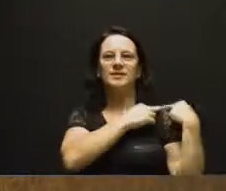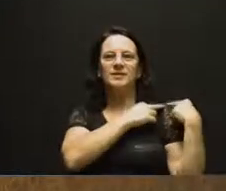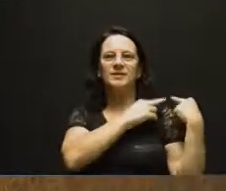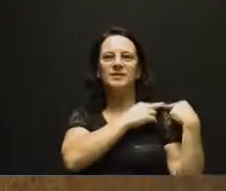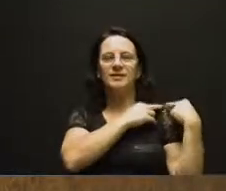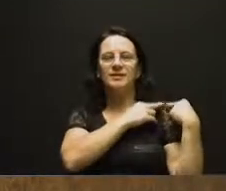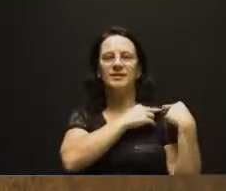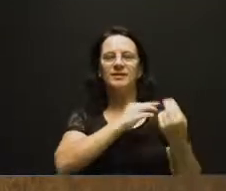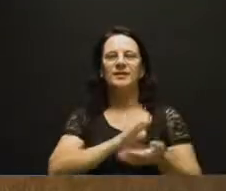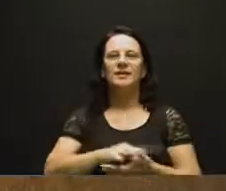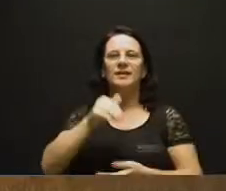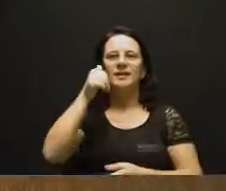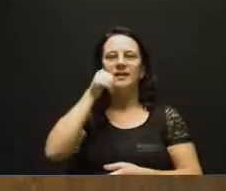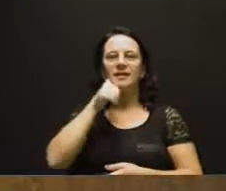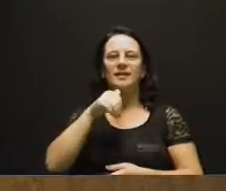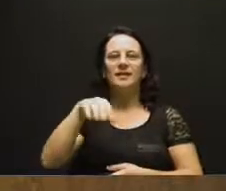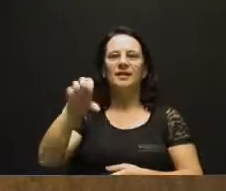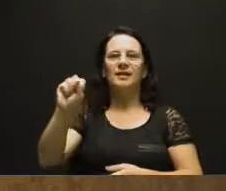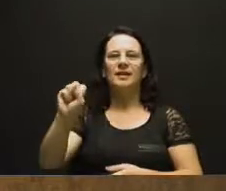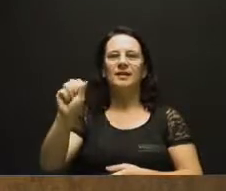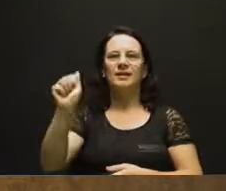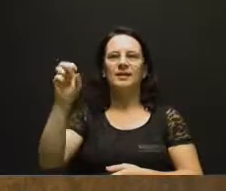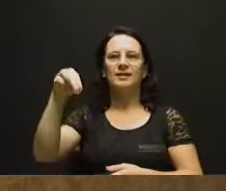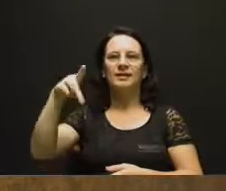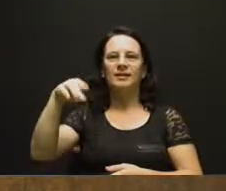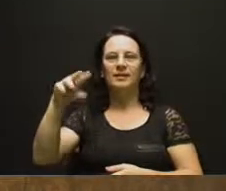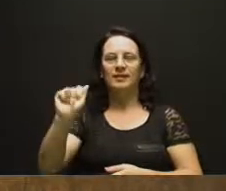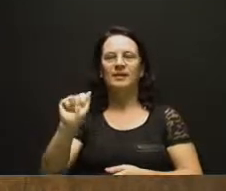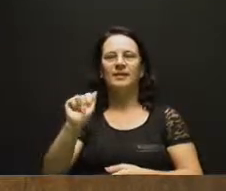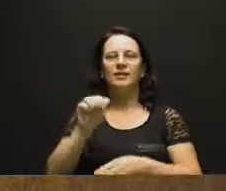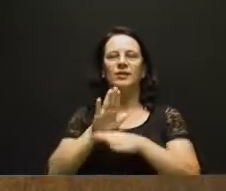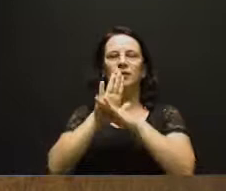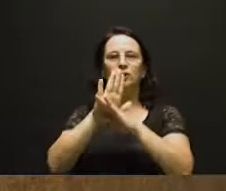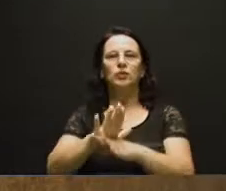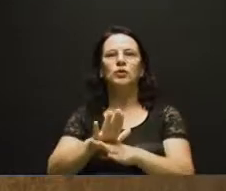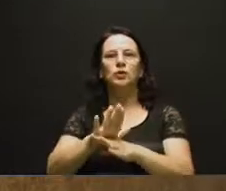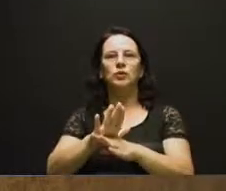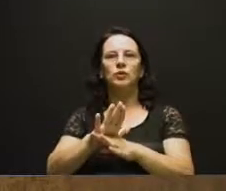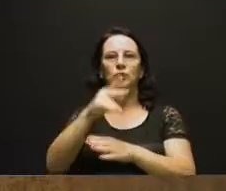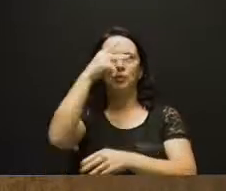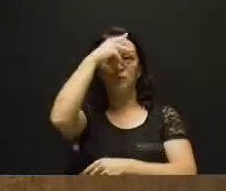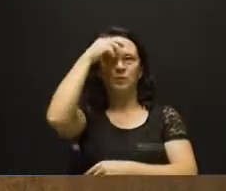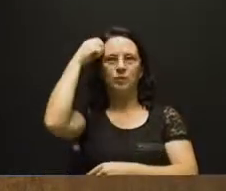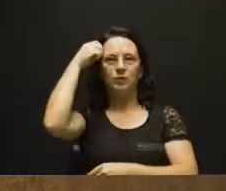doutora sandra furquim assistente especial do prefeito